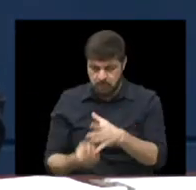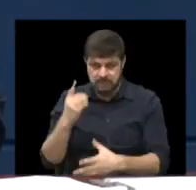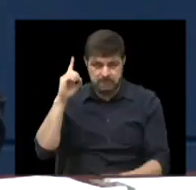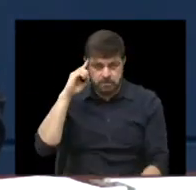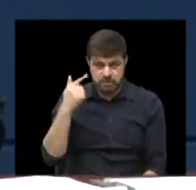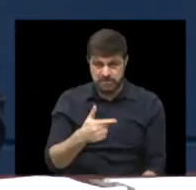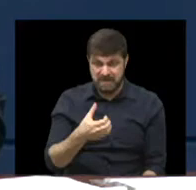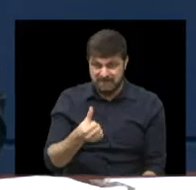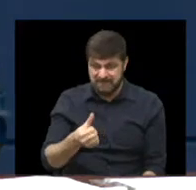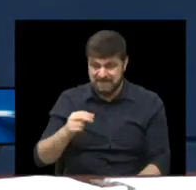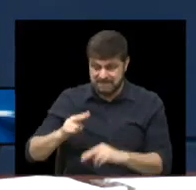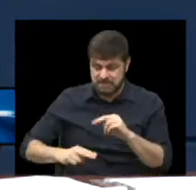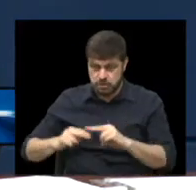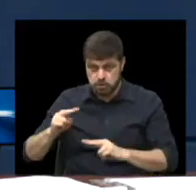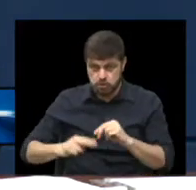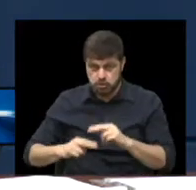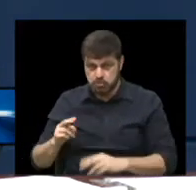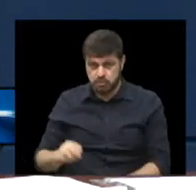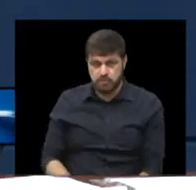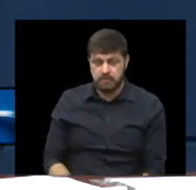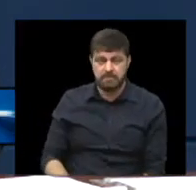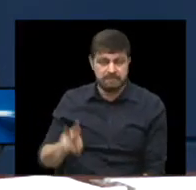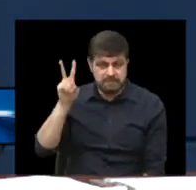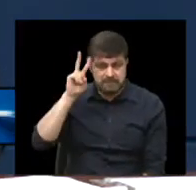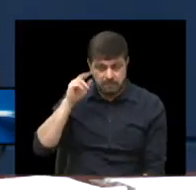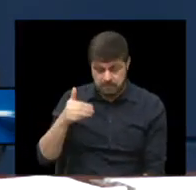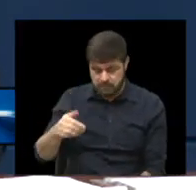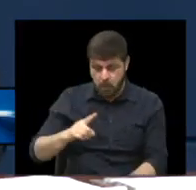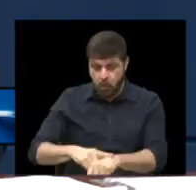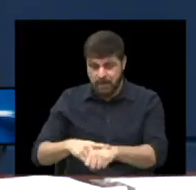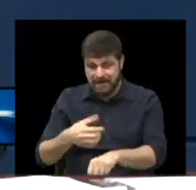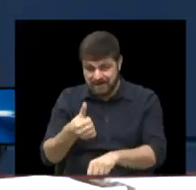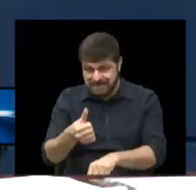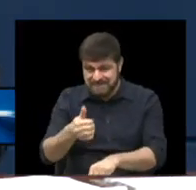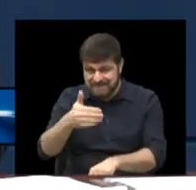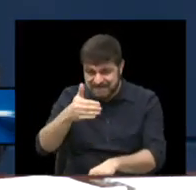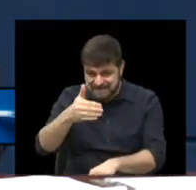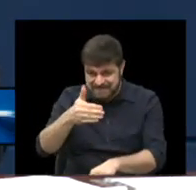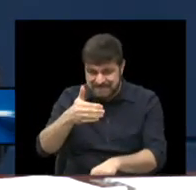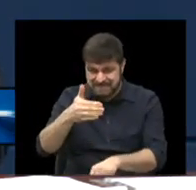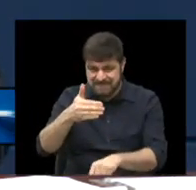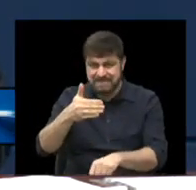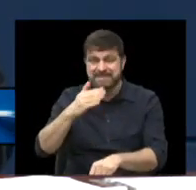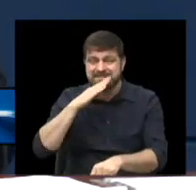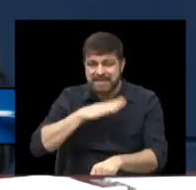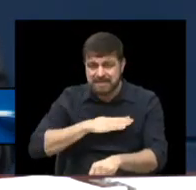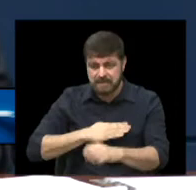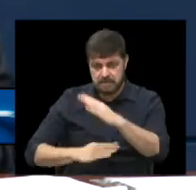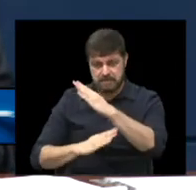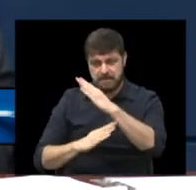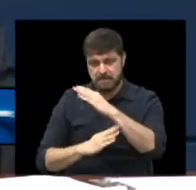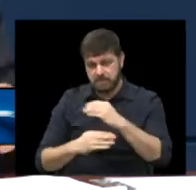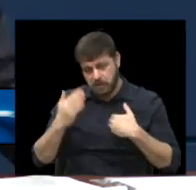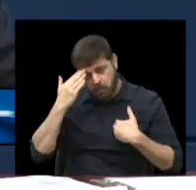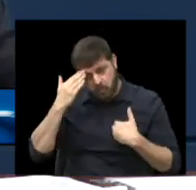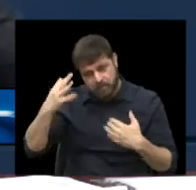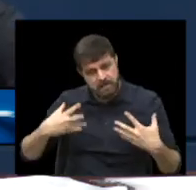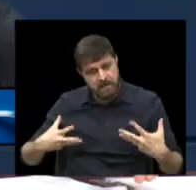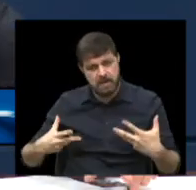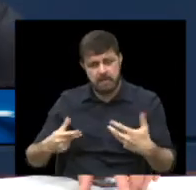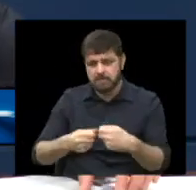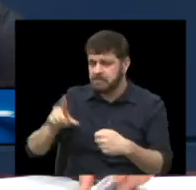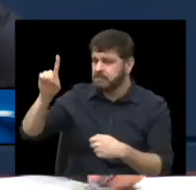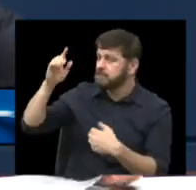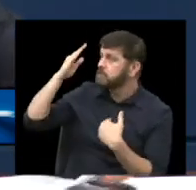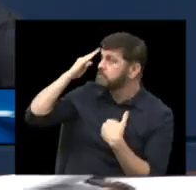junho de 2017, próxima segunda-feira, às 18 horas, nesse plenário legislativo. Obrigado a todos, agradecendo a